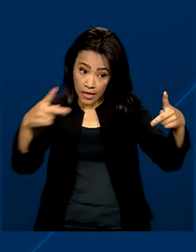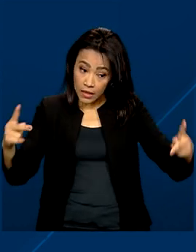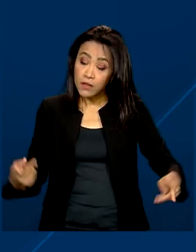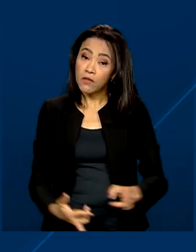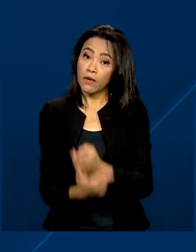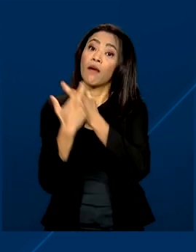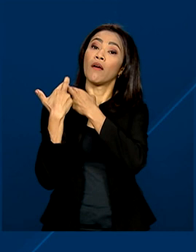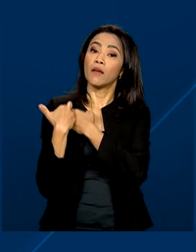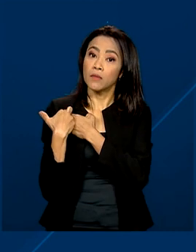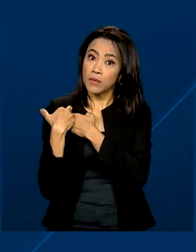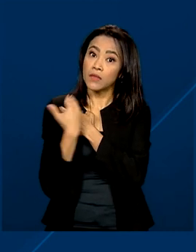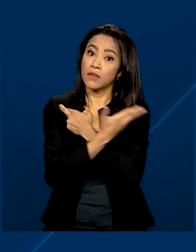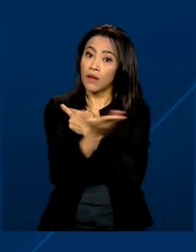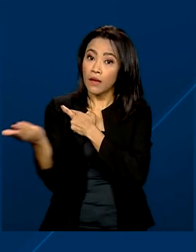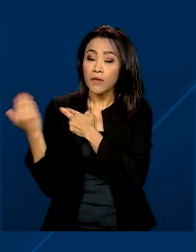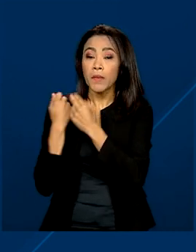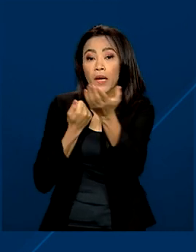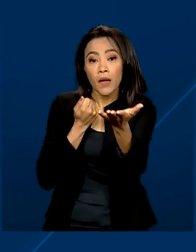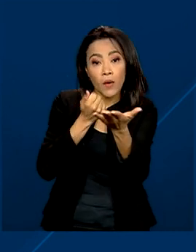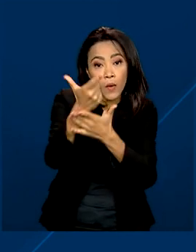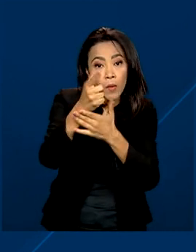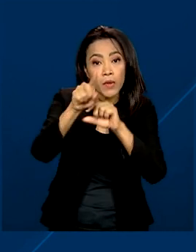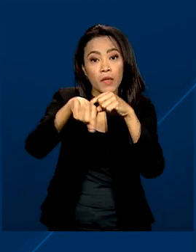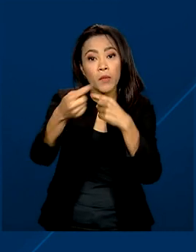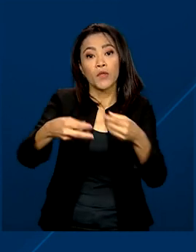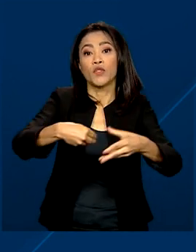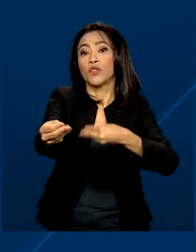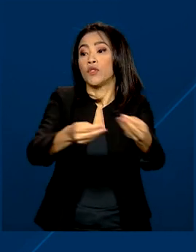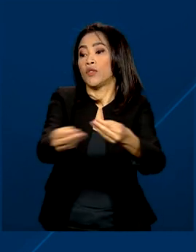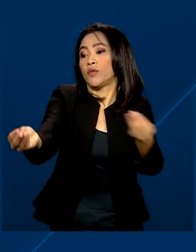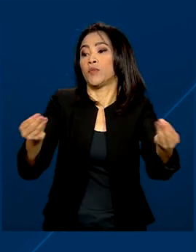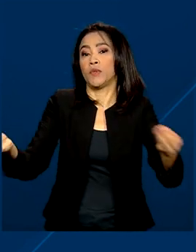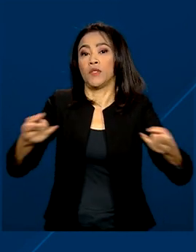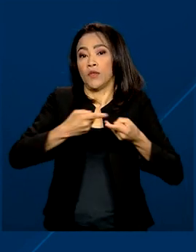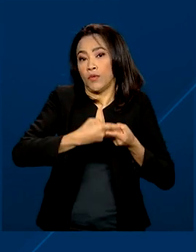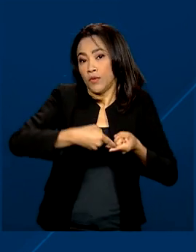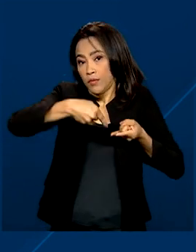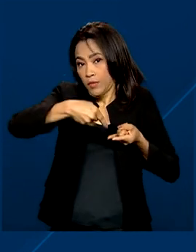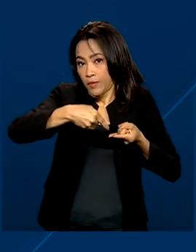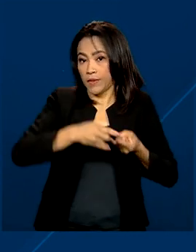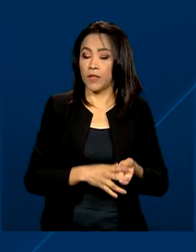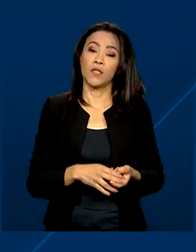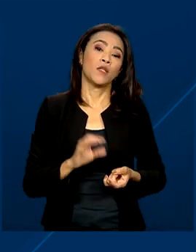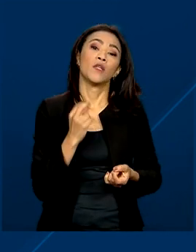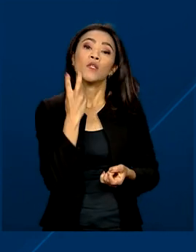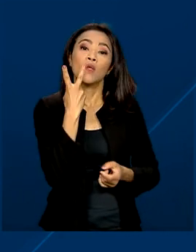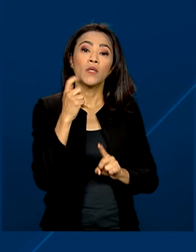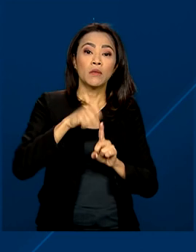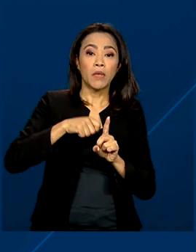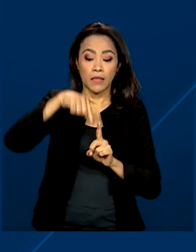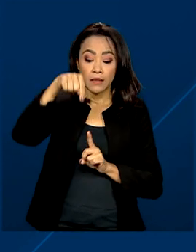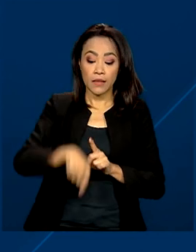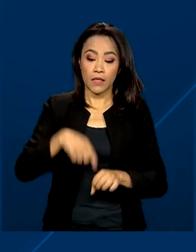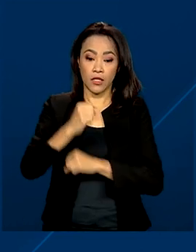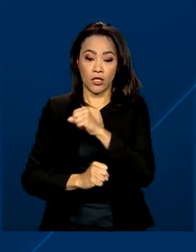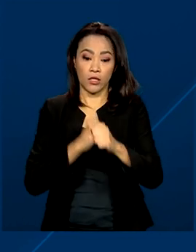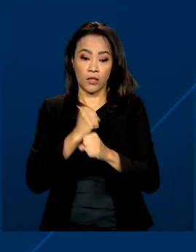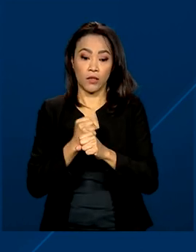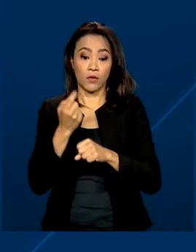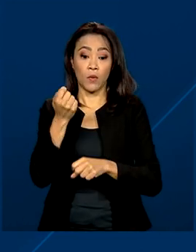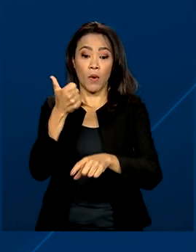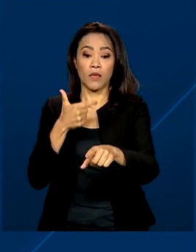responsáveis pela compra e Distribuição para os últimos dois meses deste ano são quase